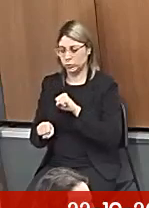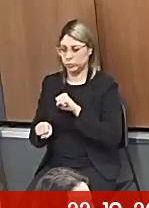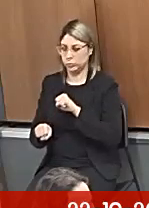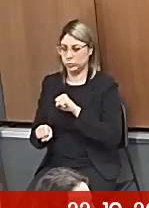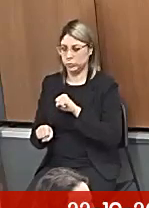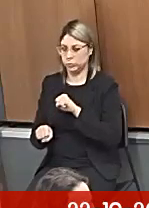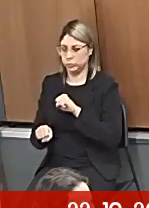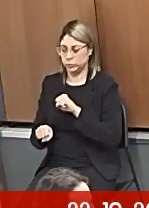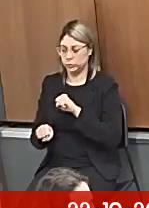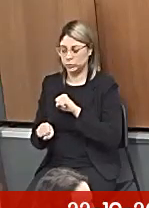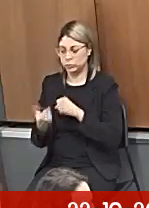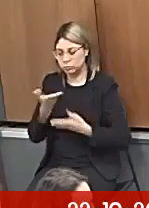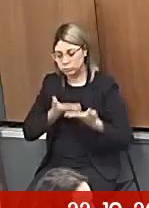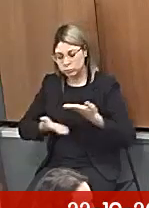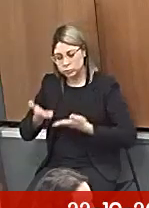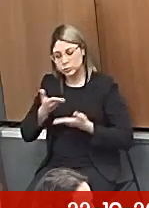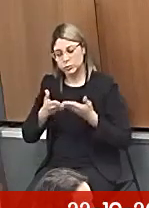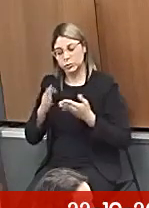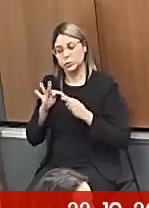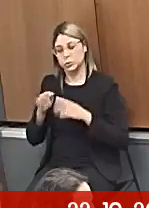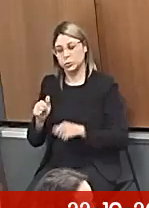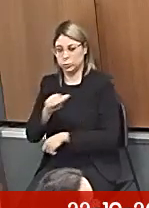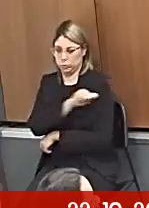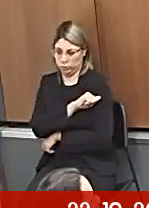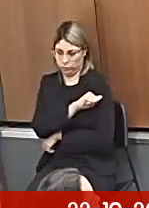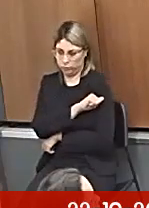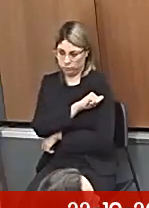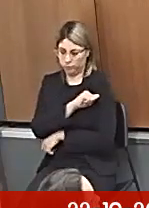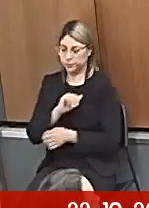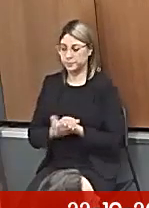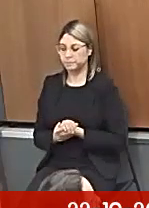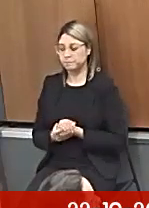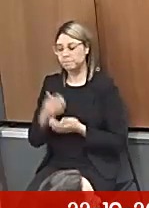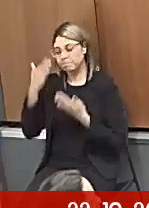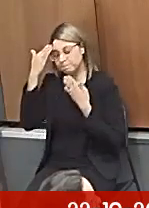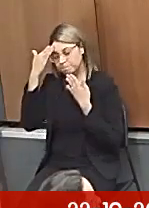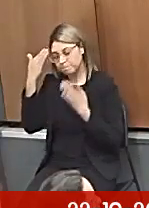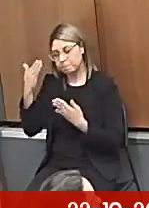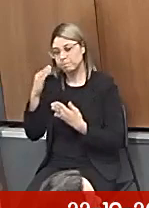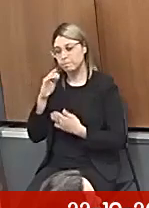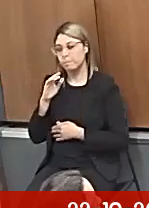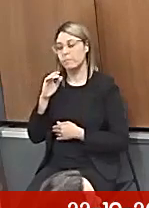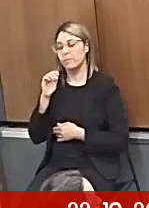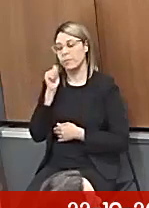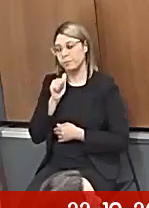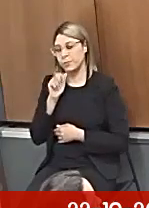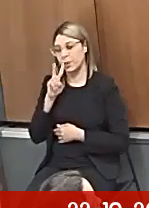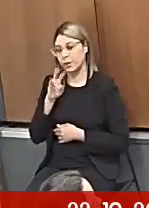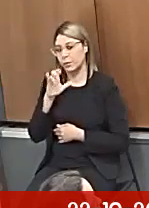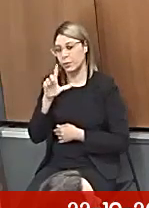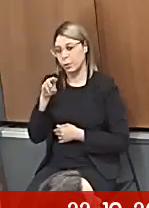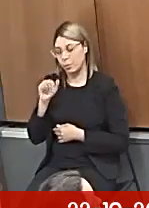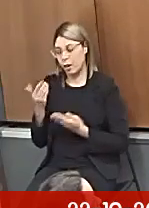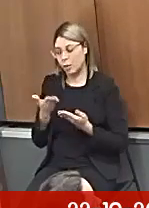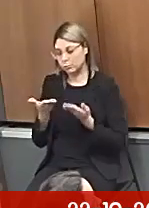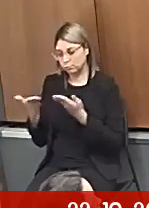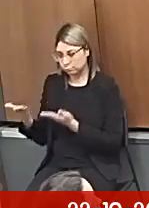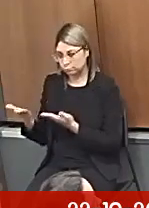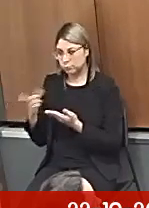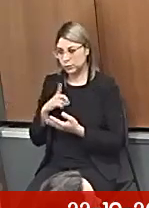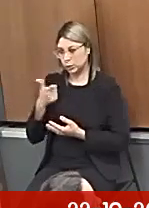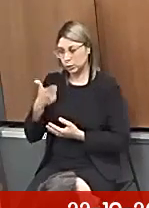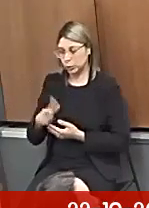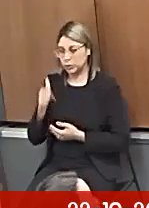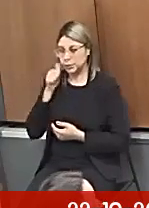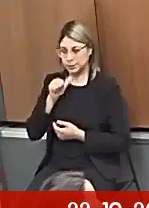formação integral do nosso alunado. Muito obrigado, dona Vilma. Vou passar aqui, então, tem mais